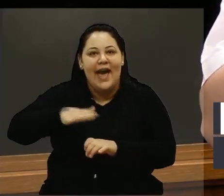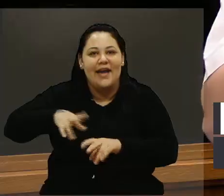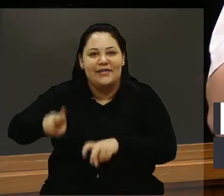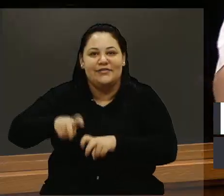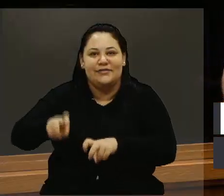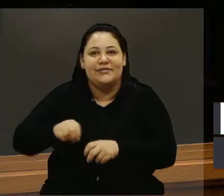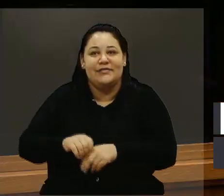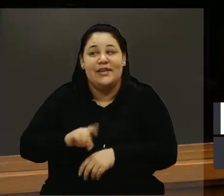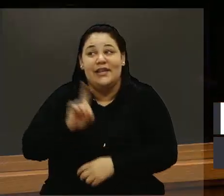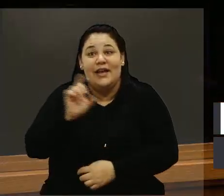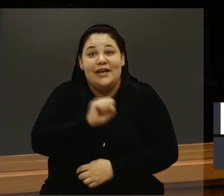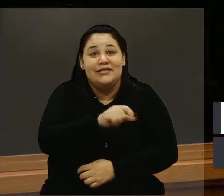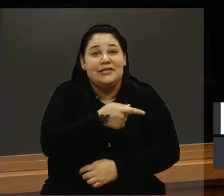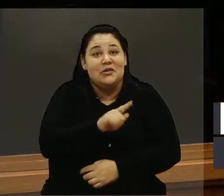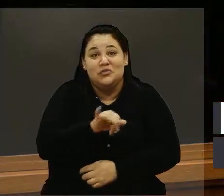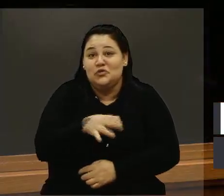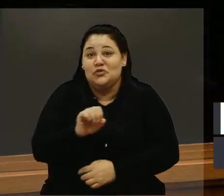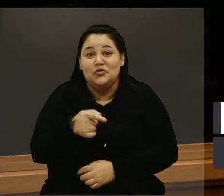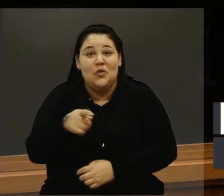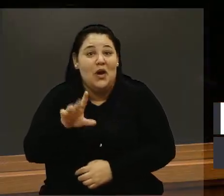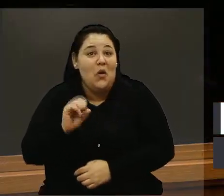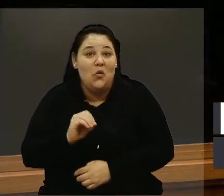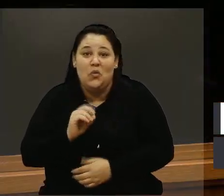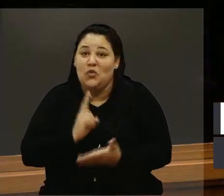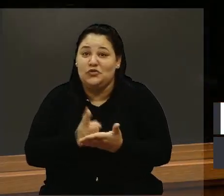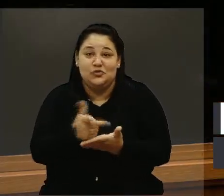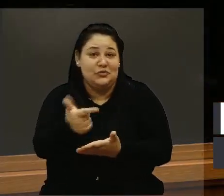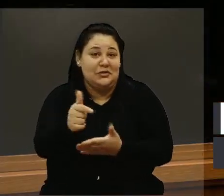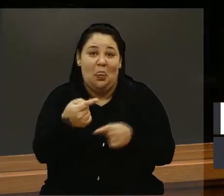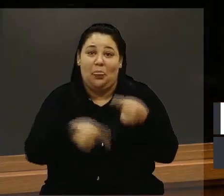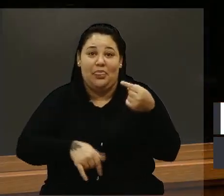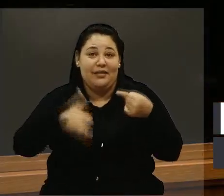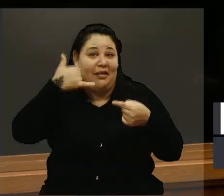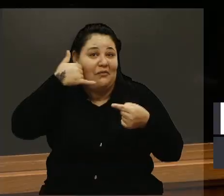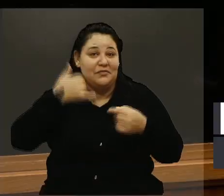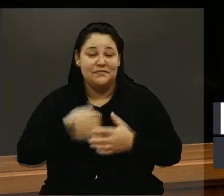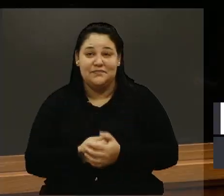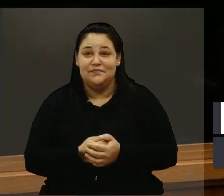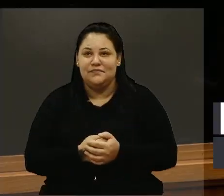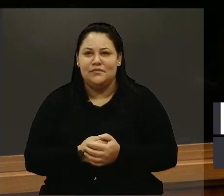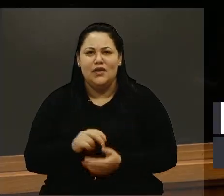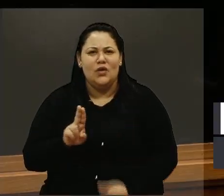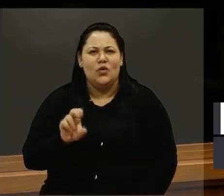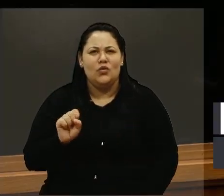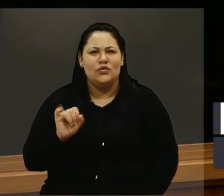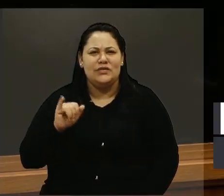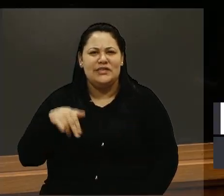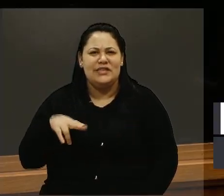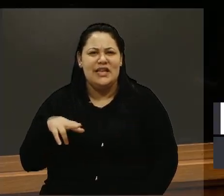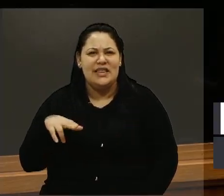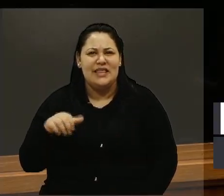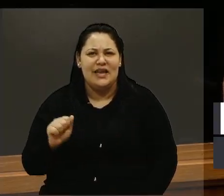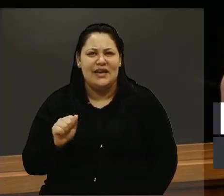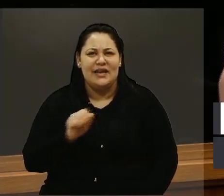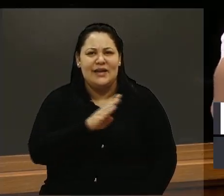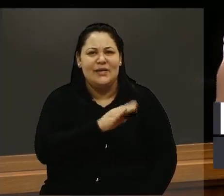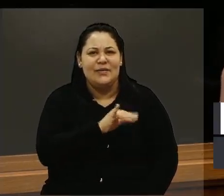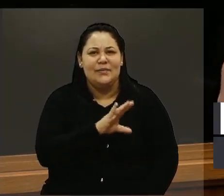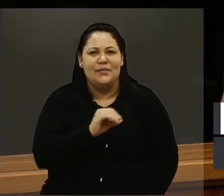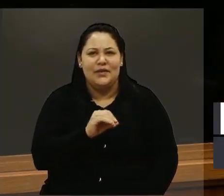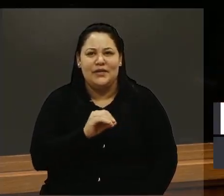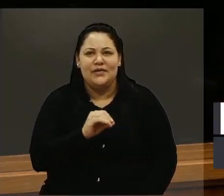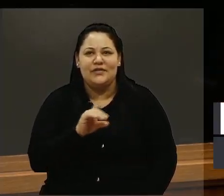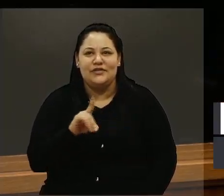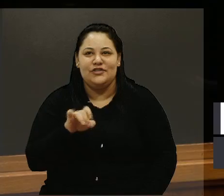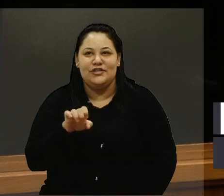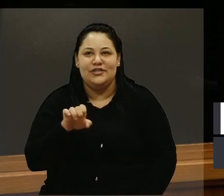São João da Quarta Légua, continua não pegando meu telefone. Usina de biodiesel na Codeca. Essa aqui todo mundo sabe